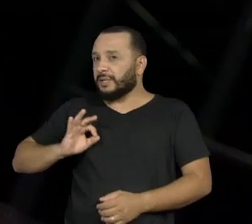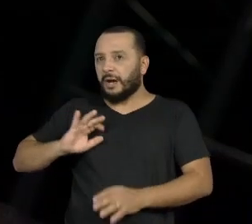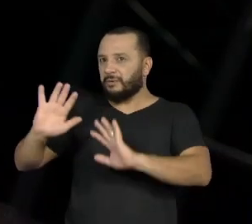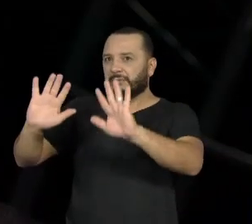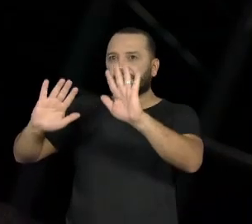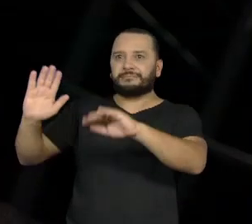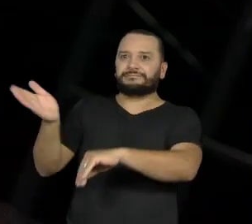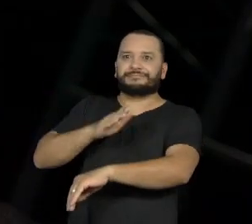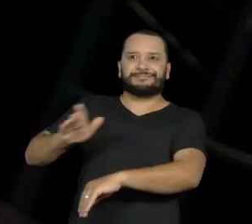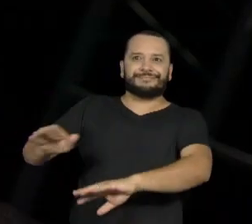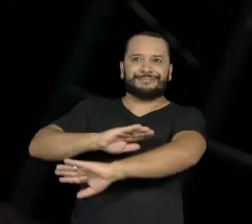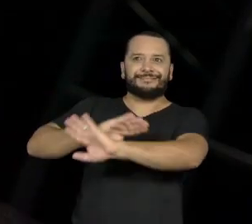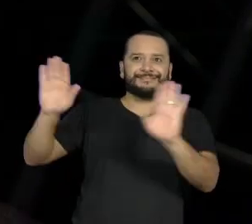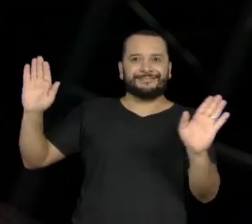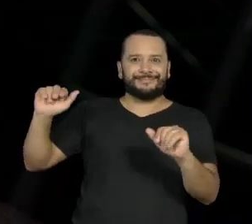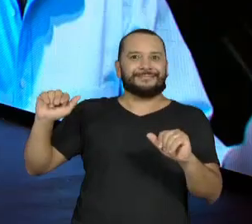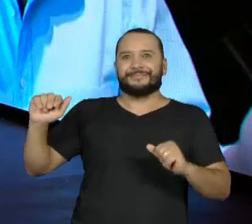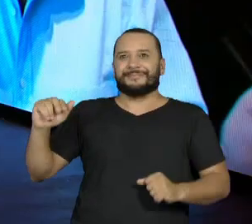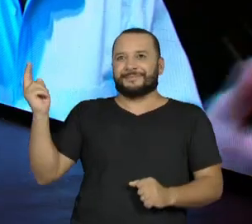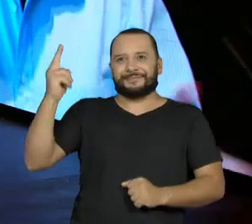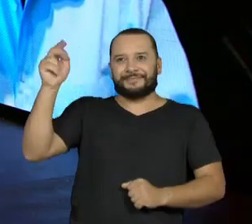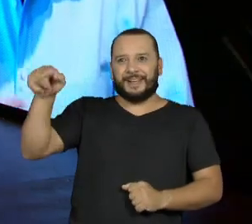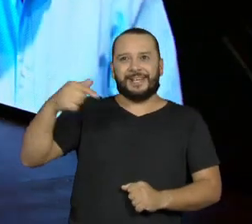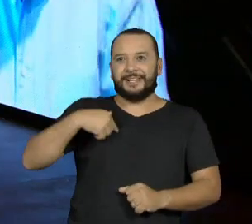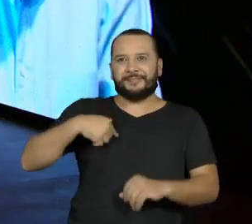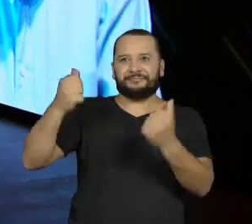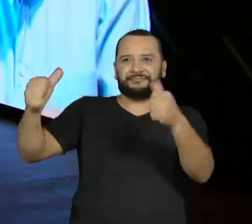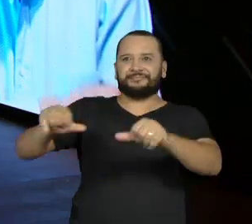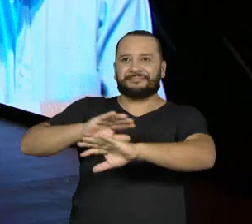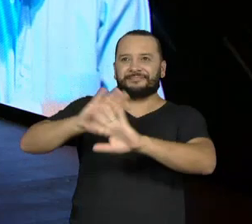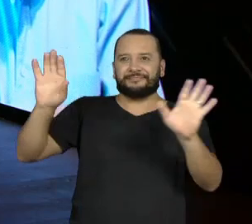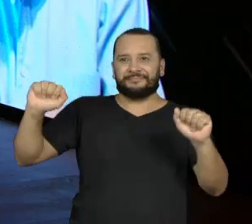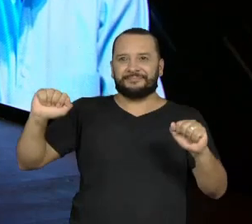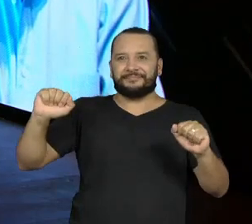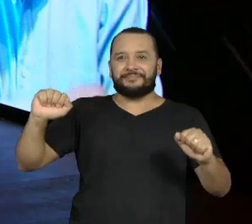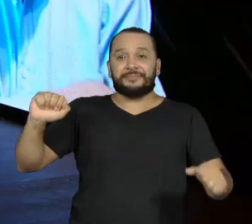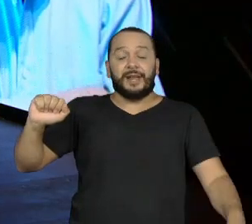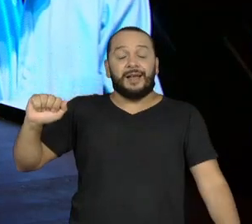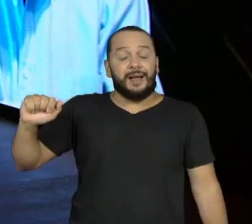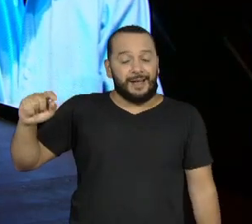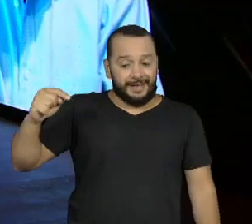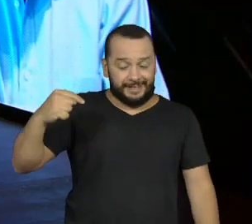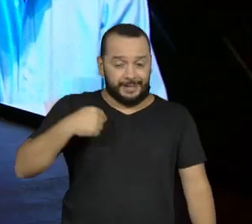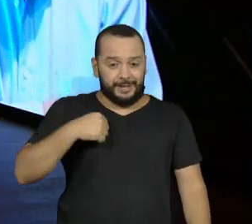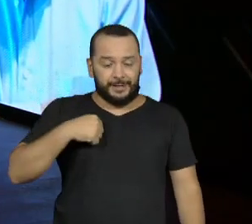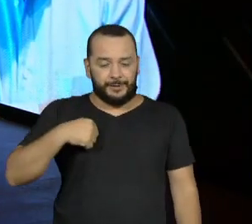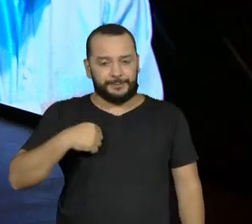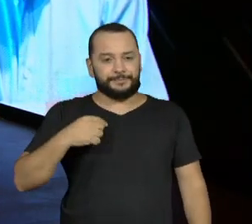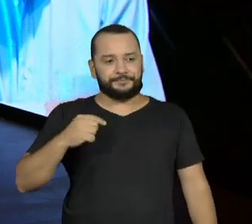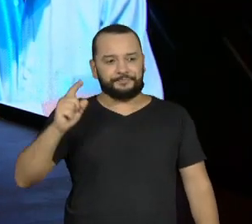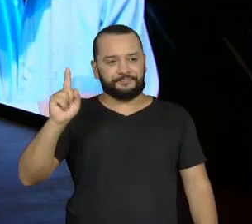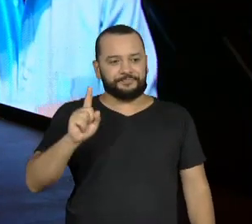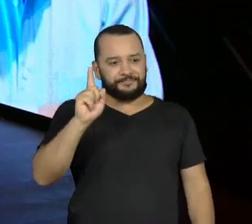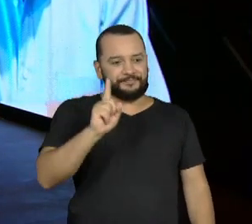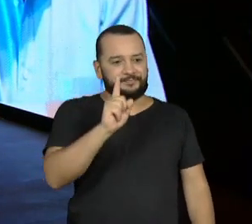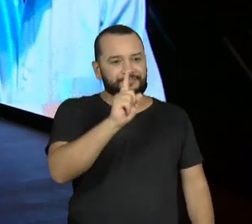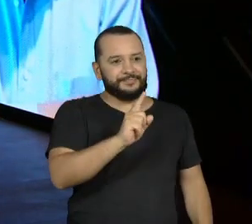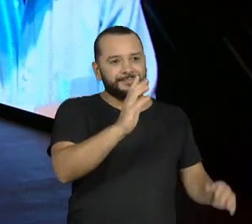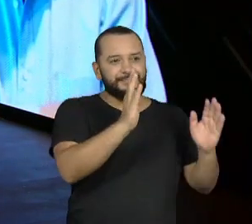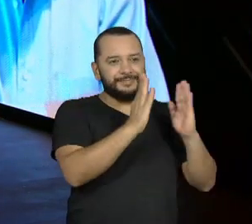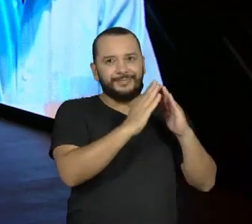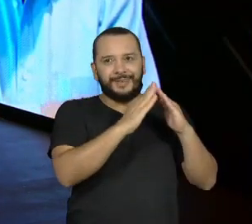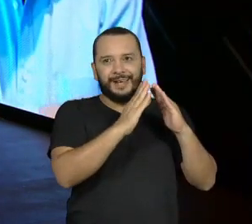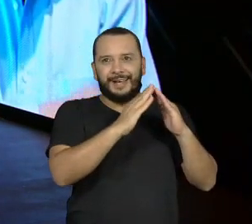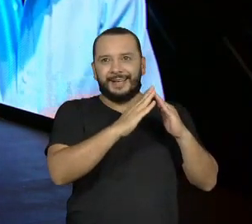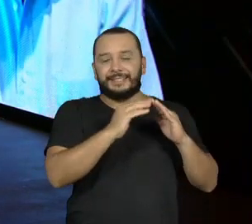fazer. Eu vim desenhar, o que eu estou fazendo aqui? Daí eu fui para casa, me escondi